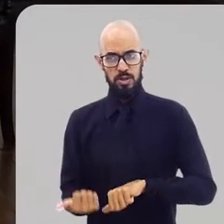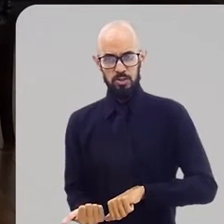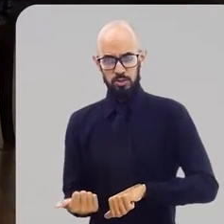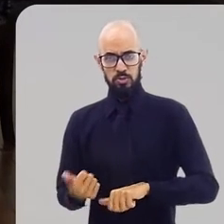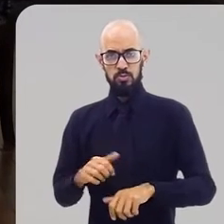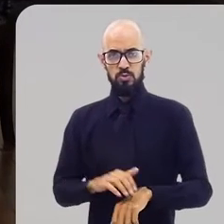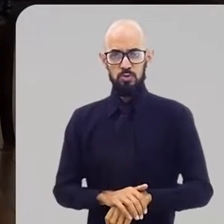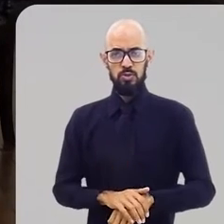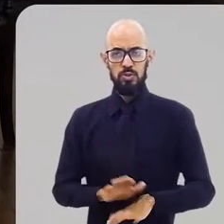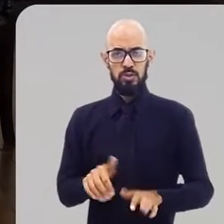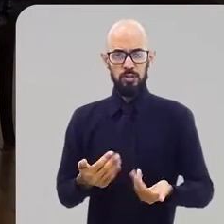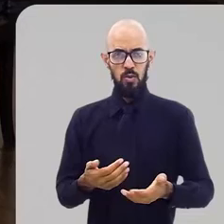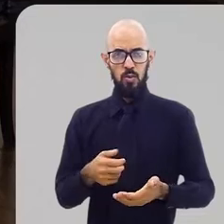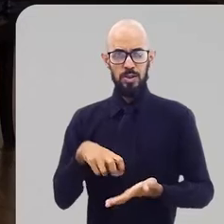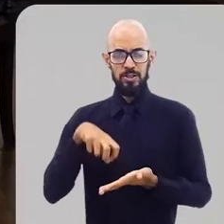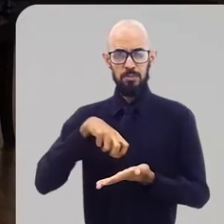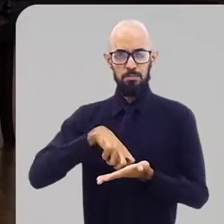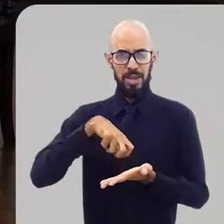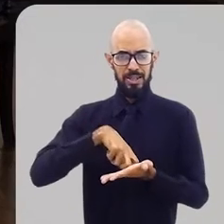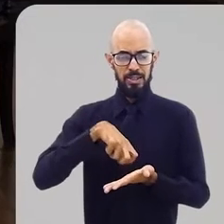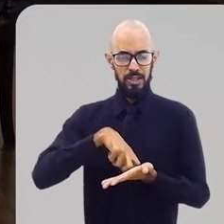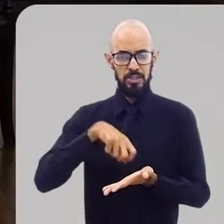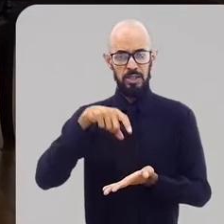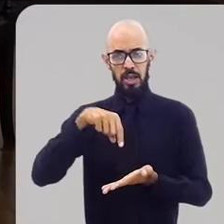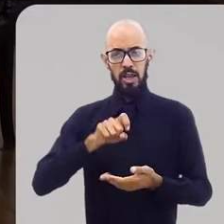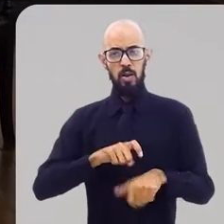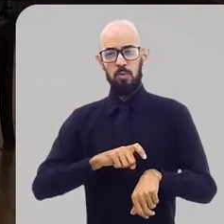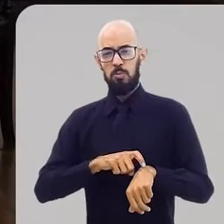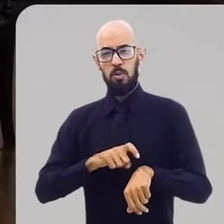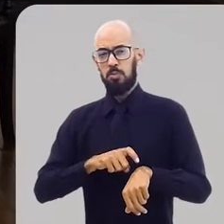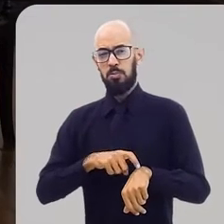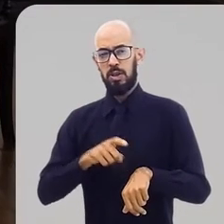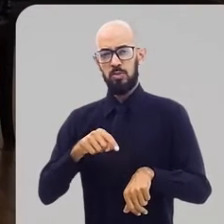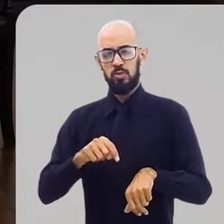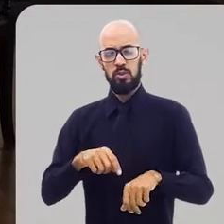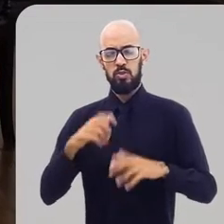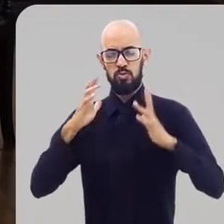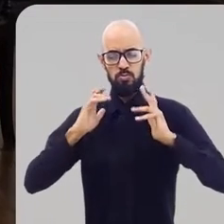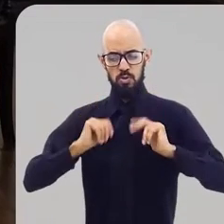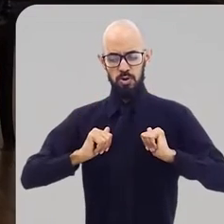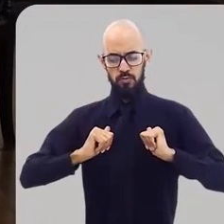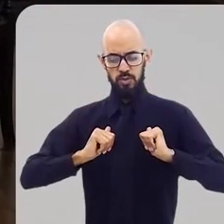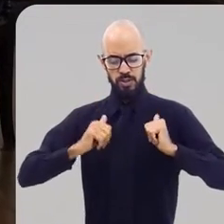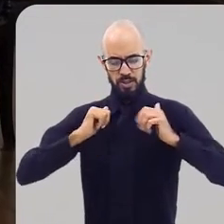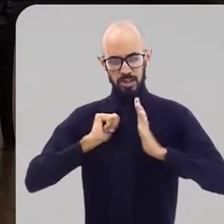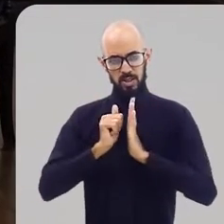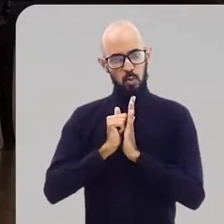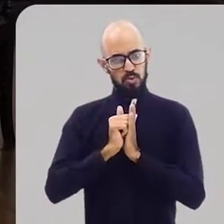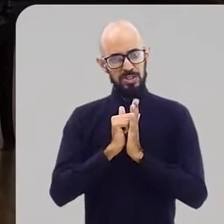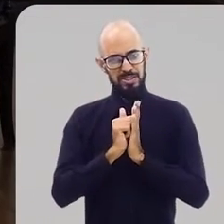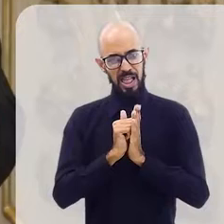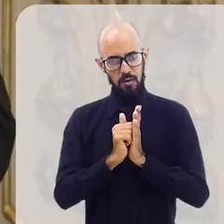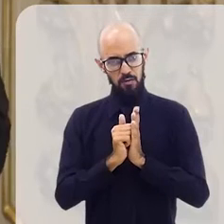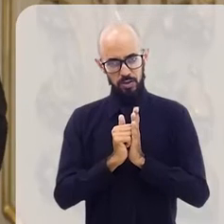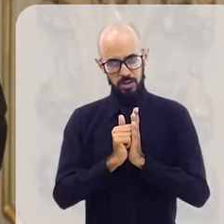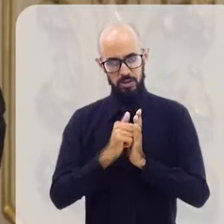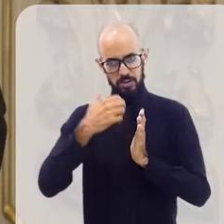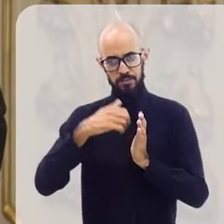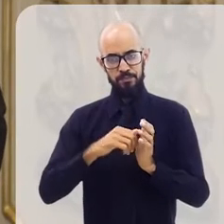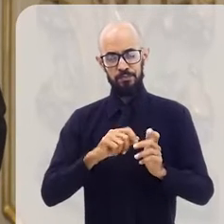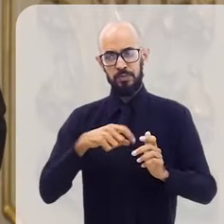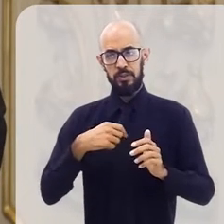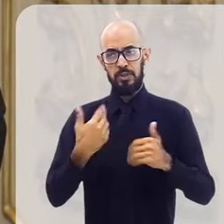então Sacramento da Penitência é este Sacramento que nos purifica que nos lava então aqui